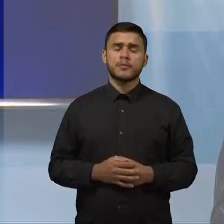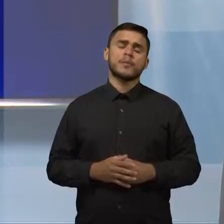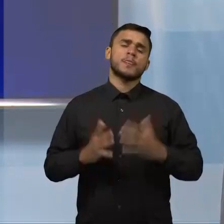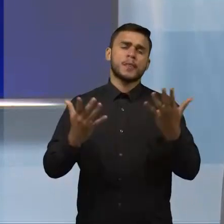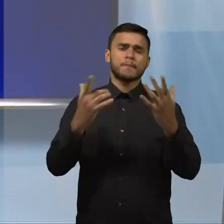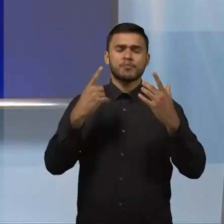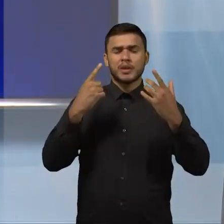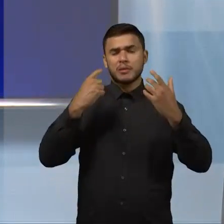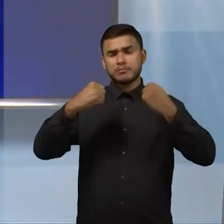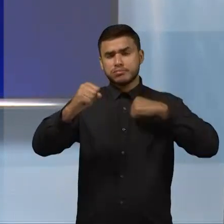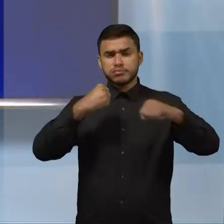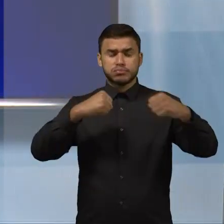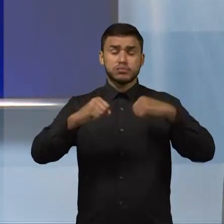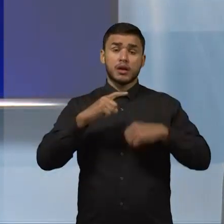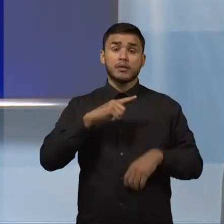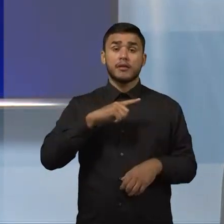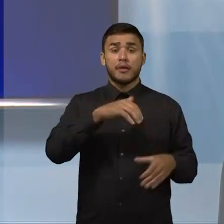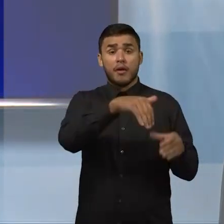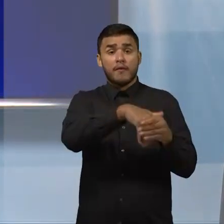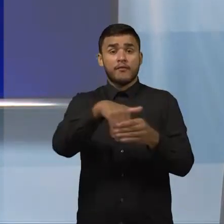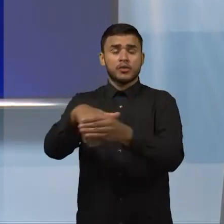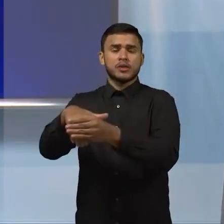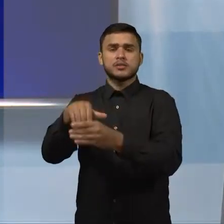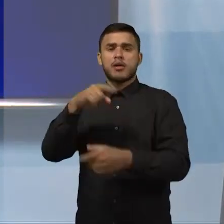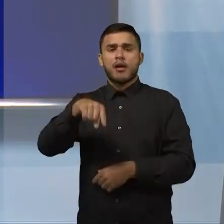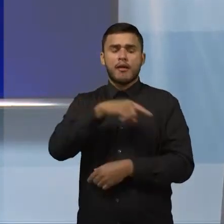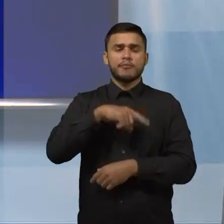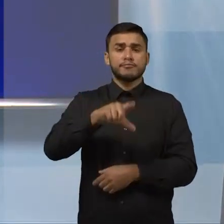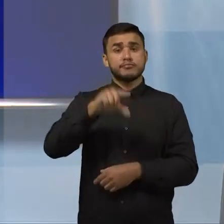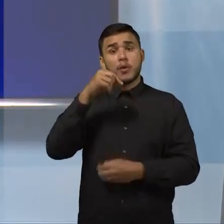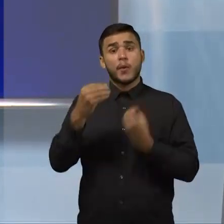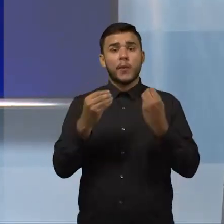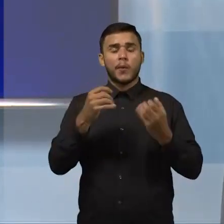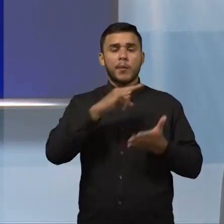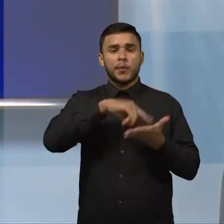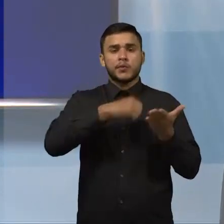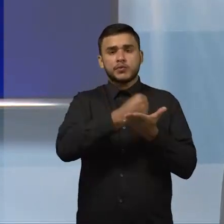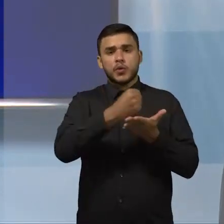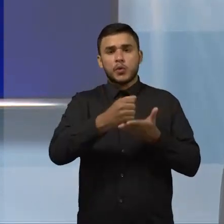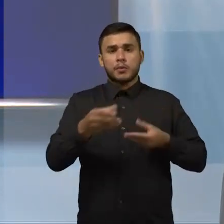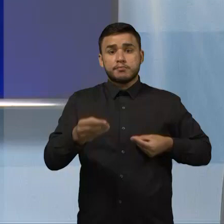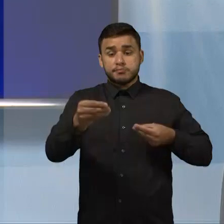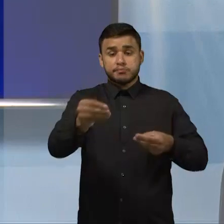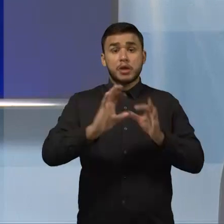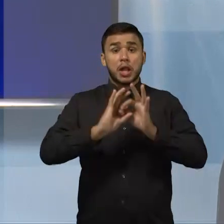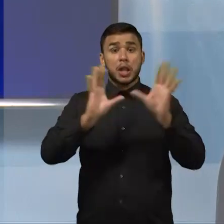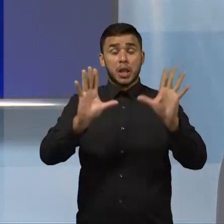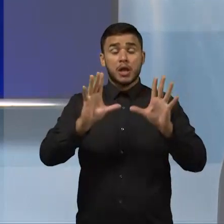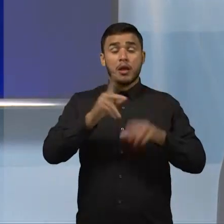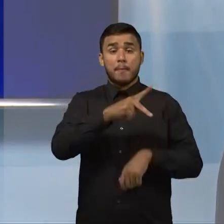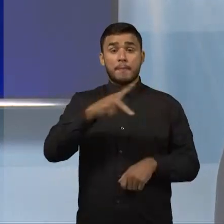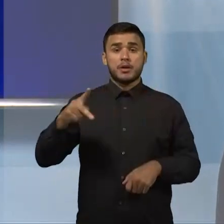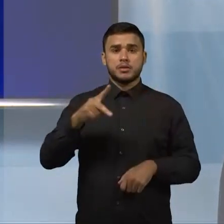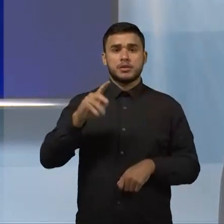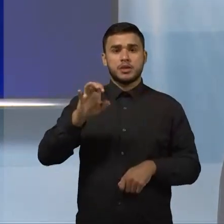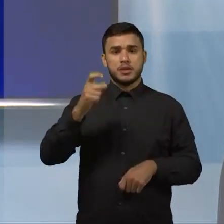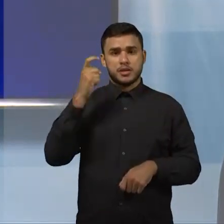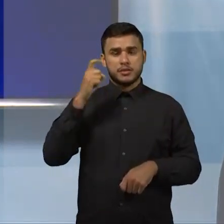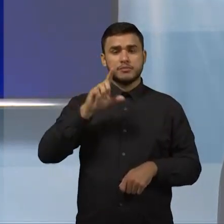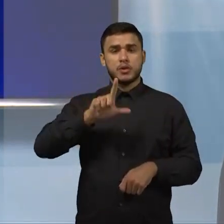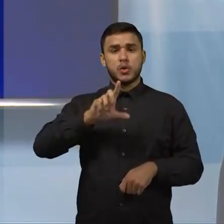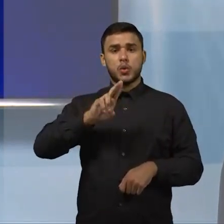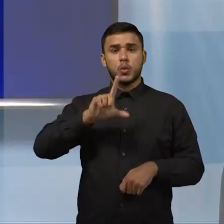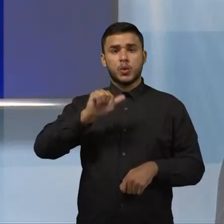polêmica travada foi a votação do habeas corpus preventivo impetrado pela defesa do ex-presidente